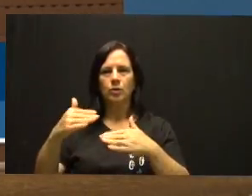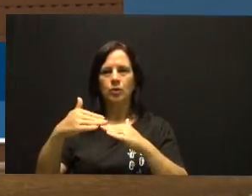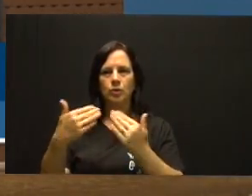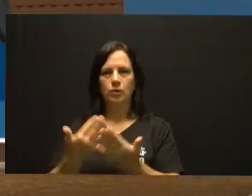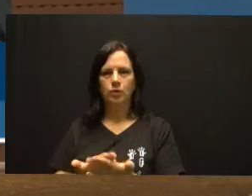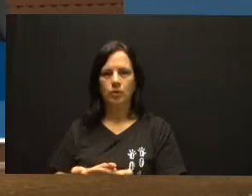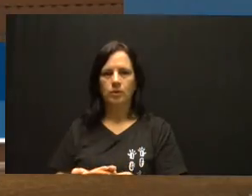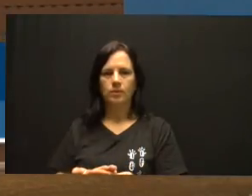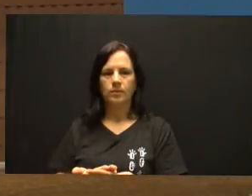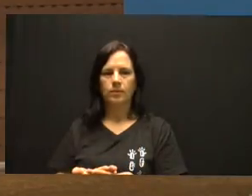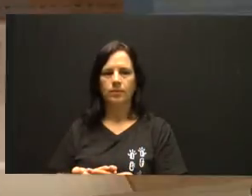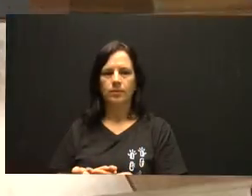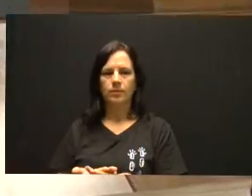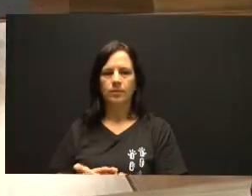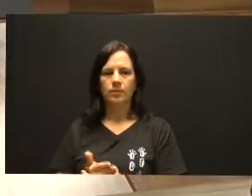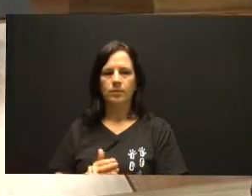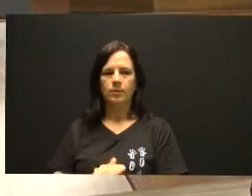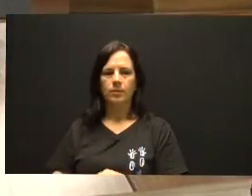espaço.